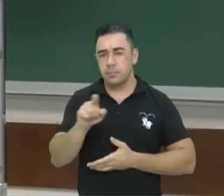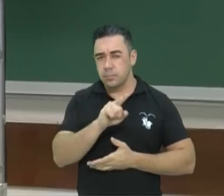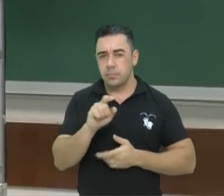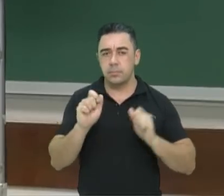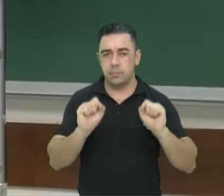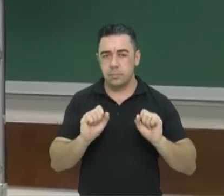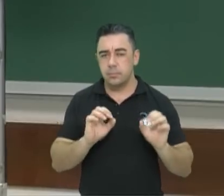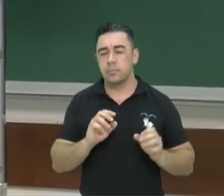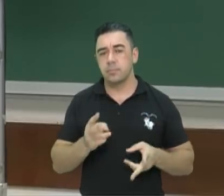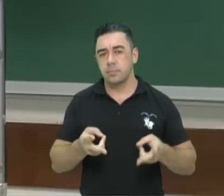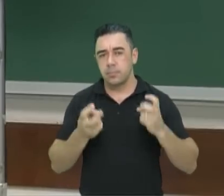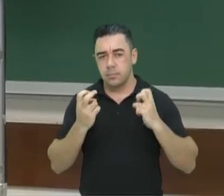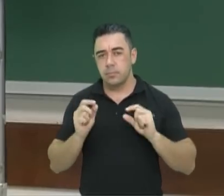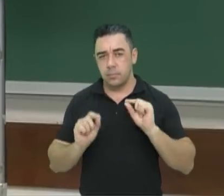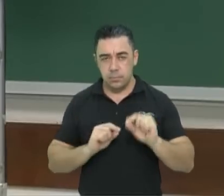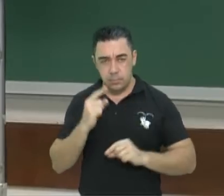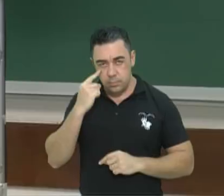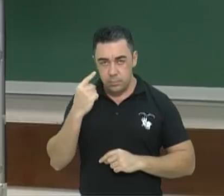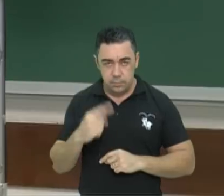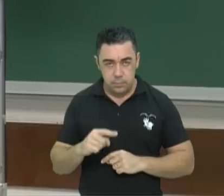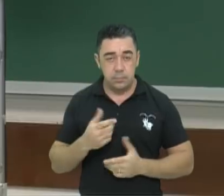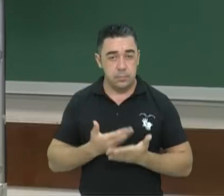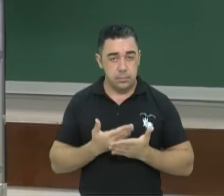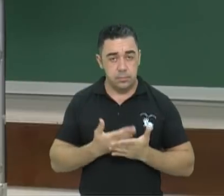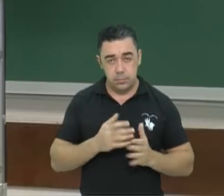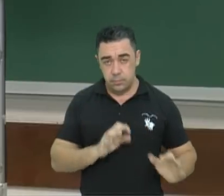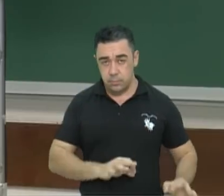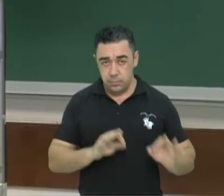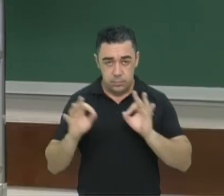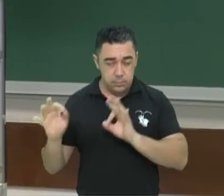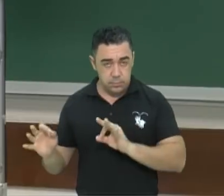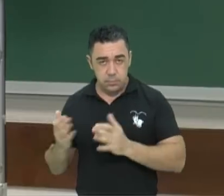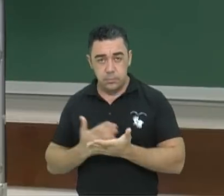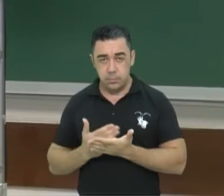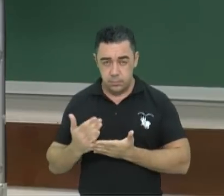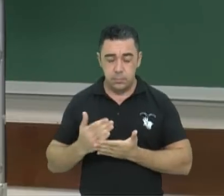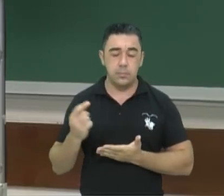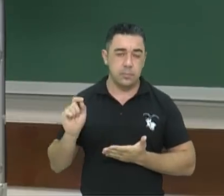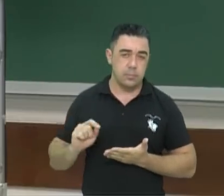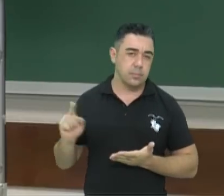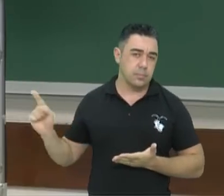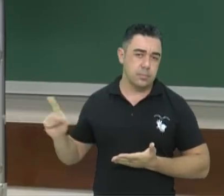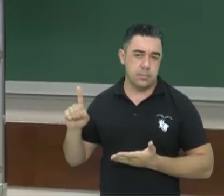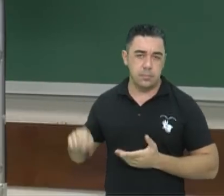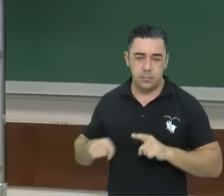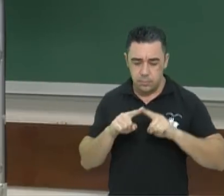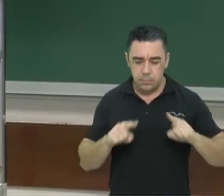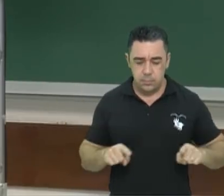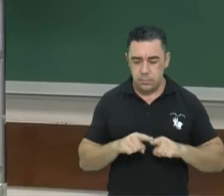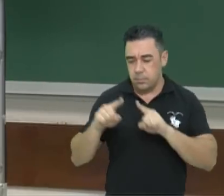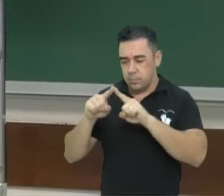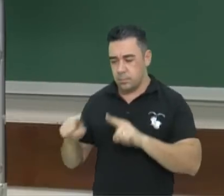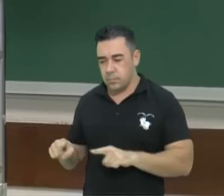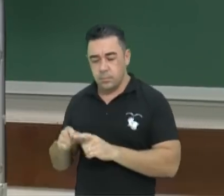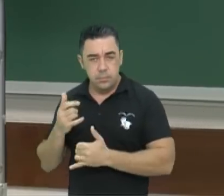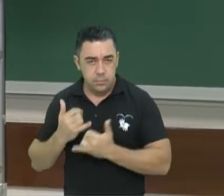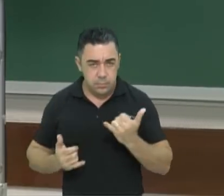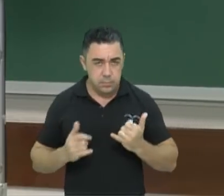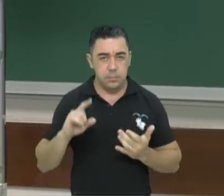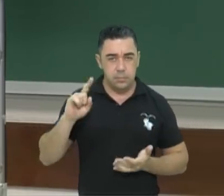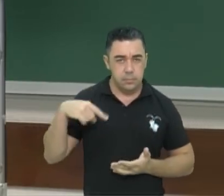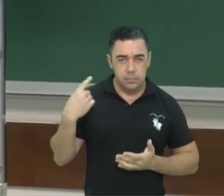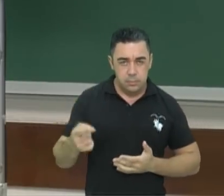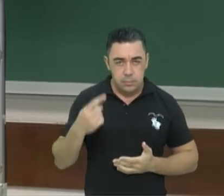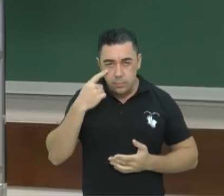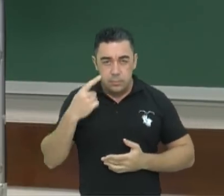pode observar, pode verificar, né, desde o nosso início da aula, foi em relação aos casos. E depois a